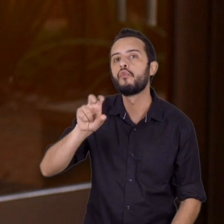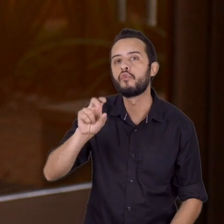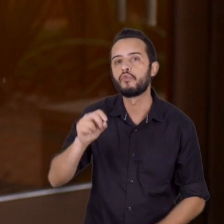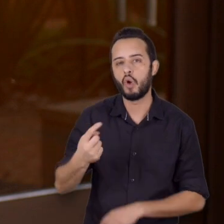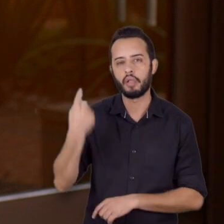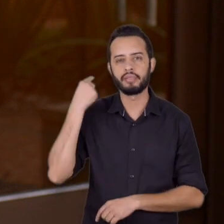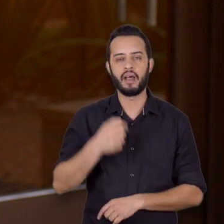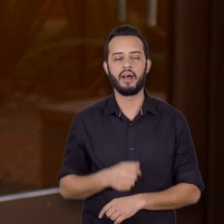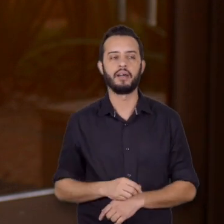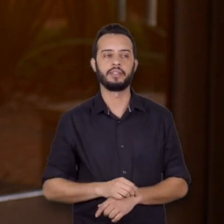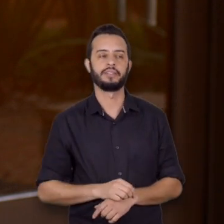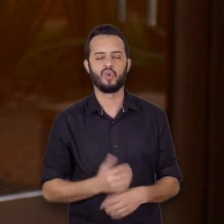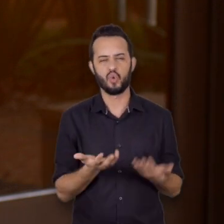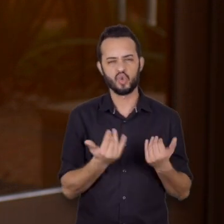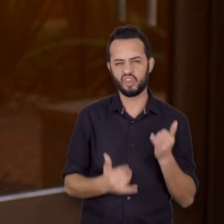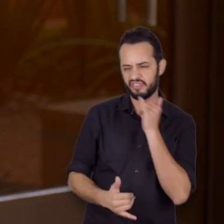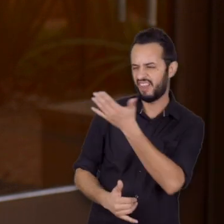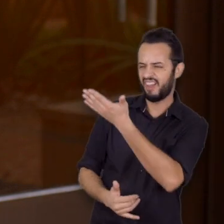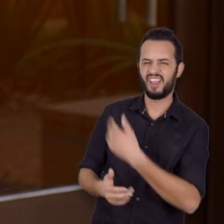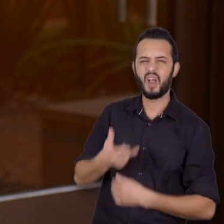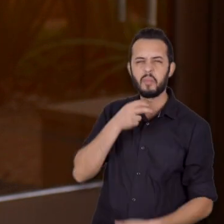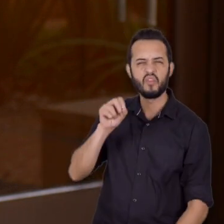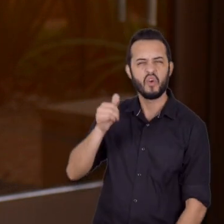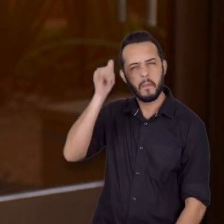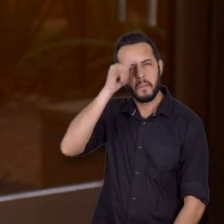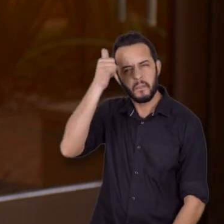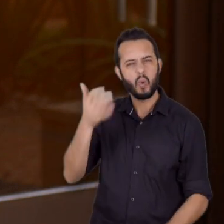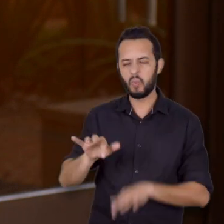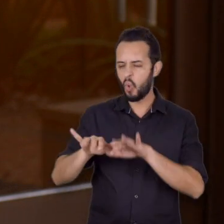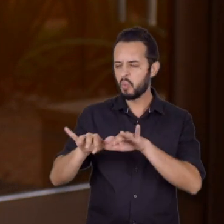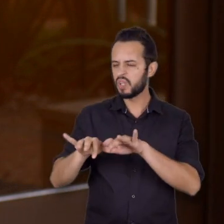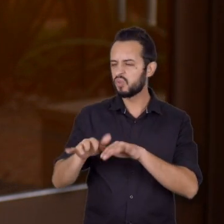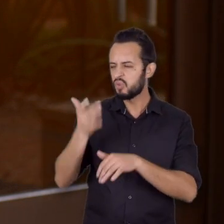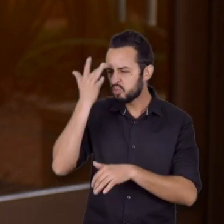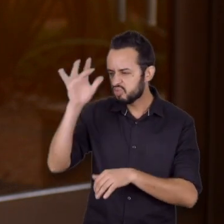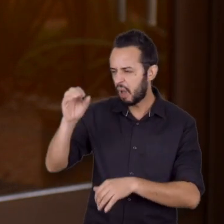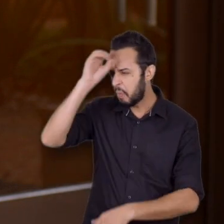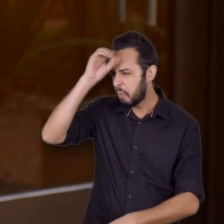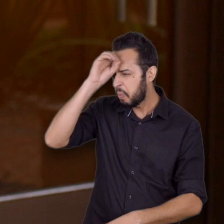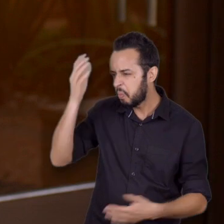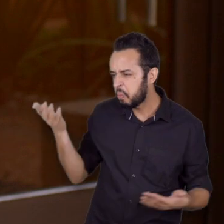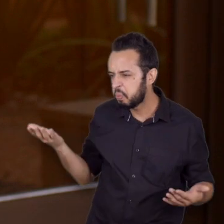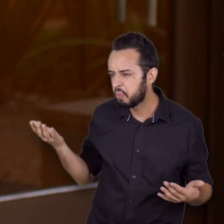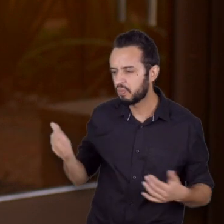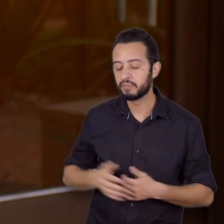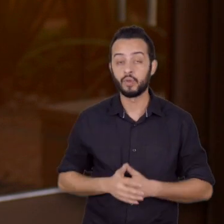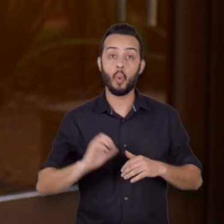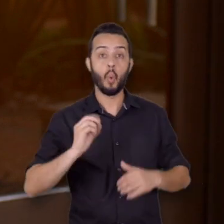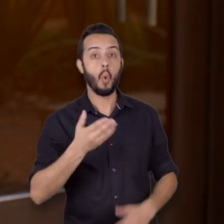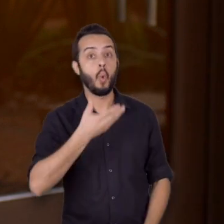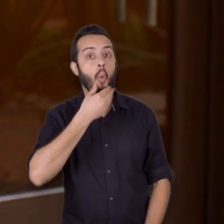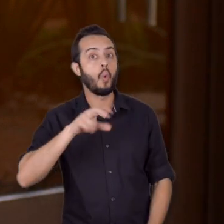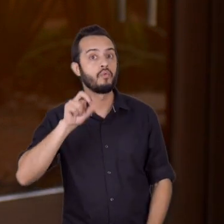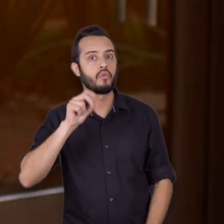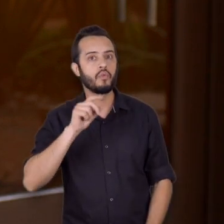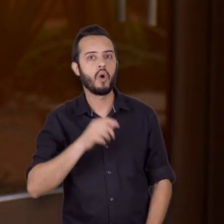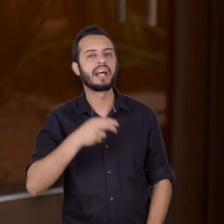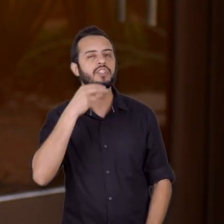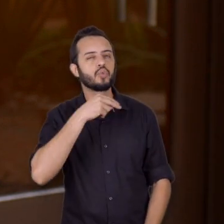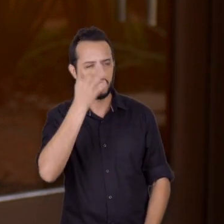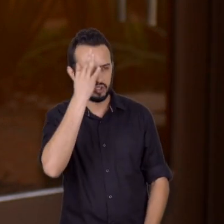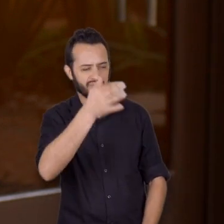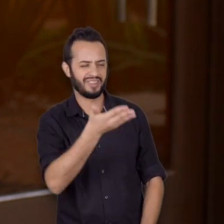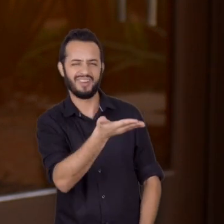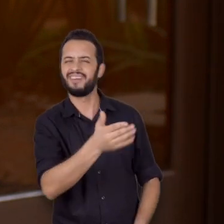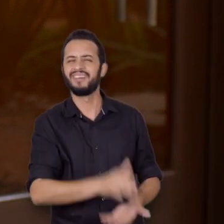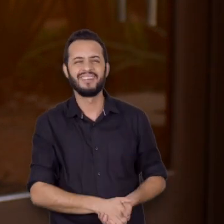tal coisa no computador, na verdade está sendo bobo, e o avô que acha que o filho, o neto no futuro vai ser